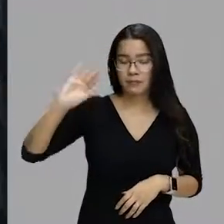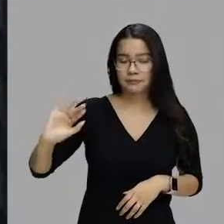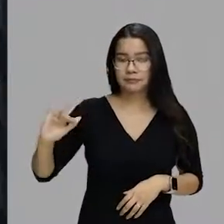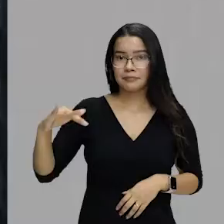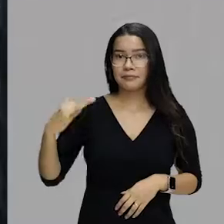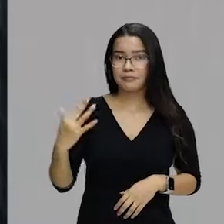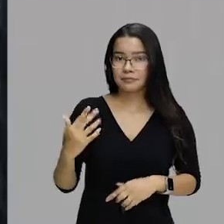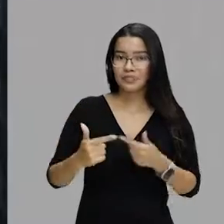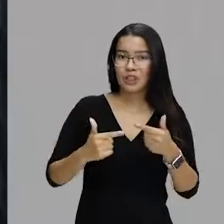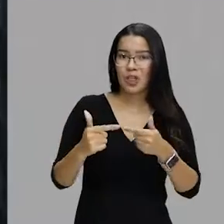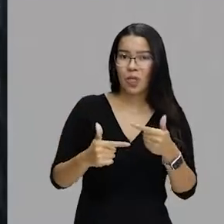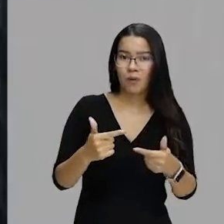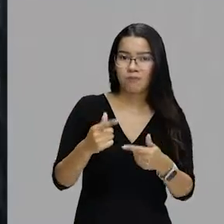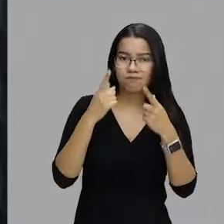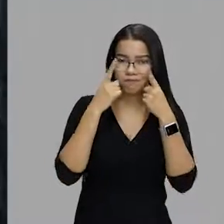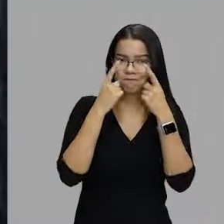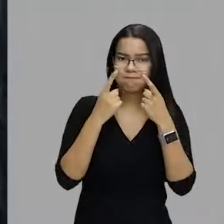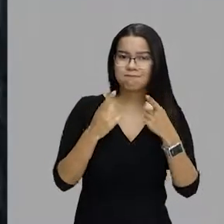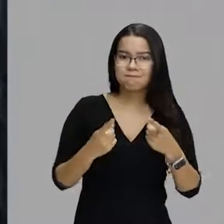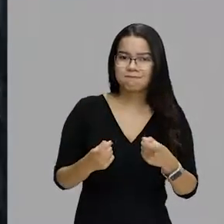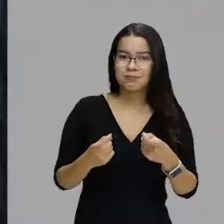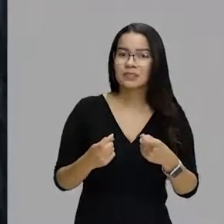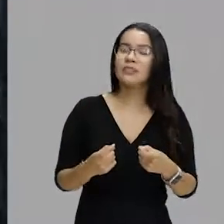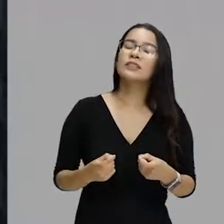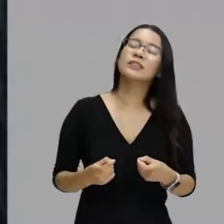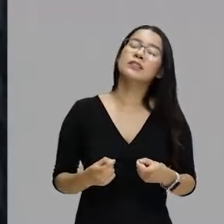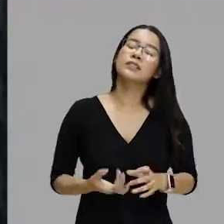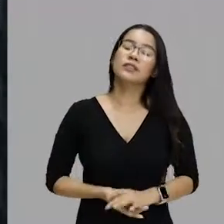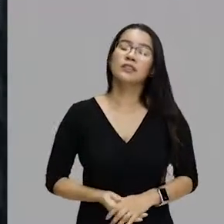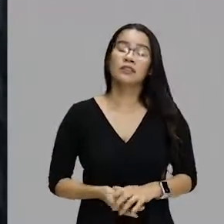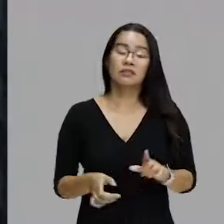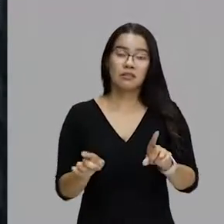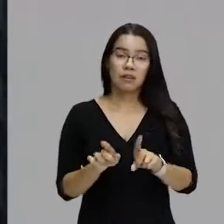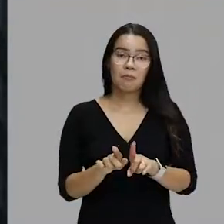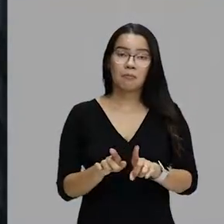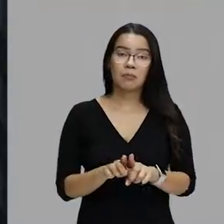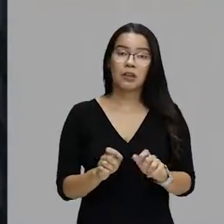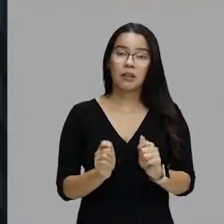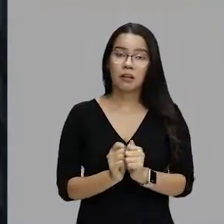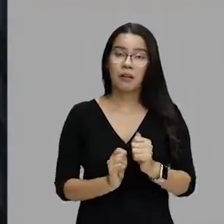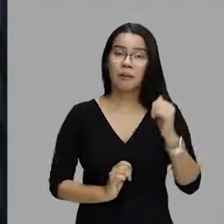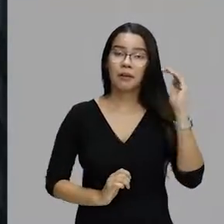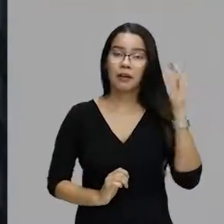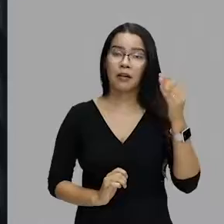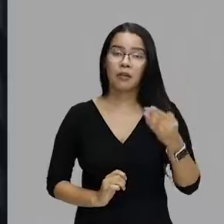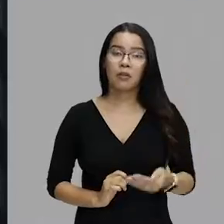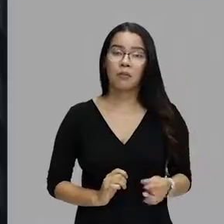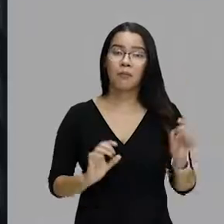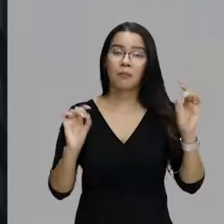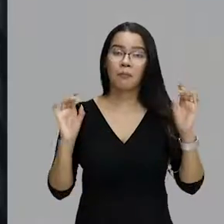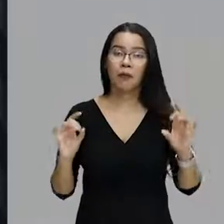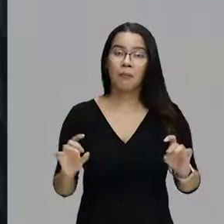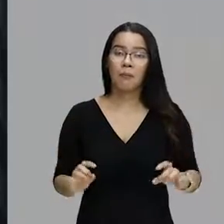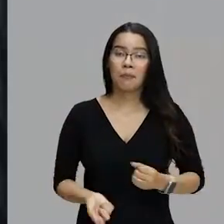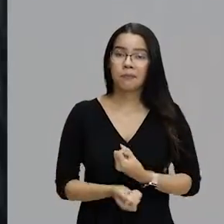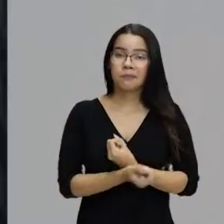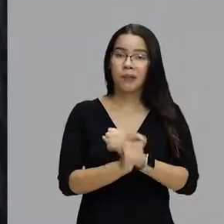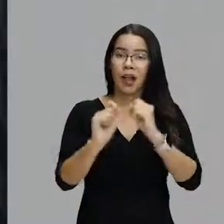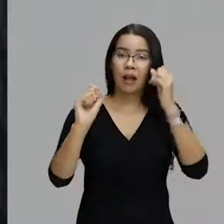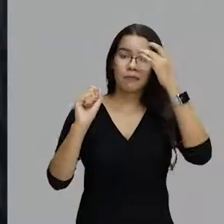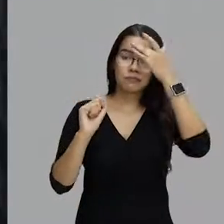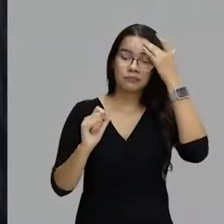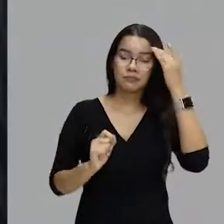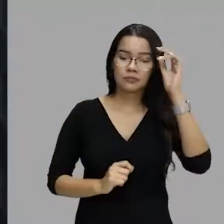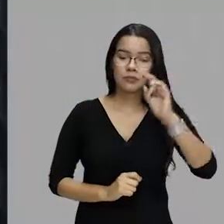de lutas violentas, inclusive com a presença de um dos principais libertadores da América Latina,